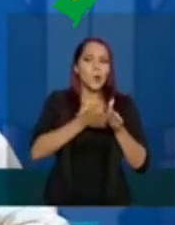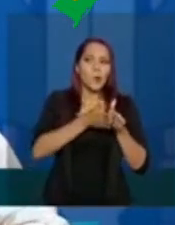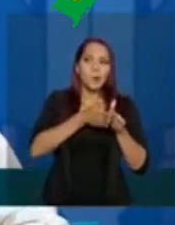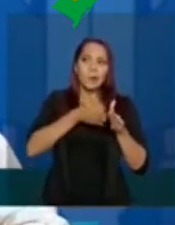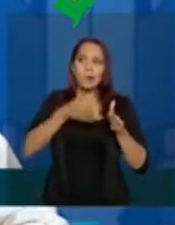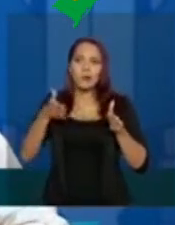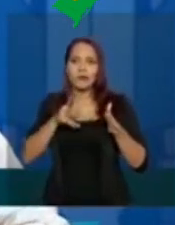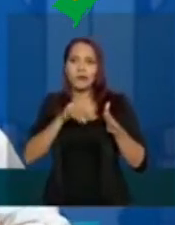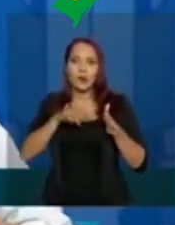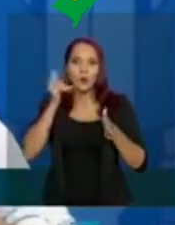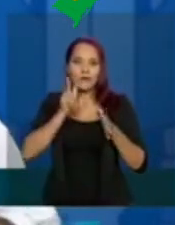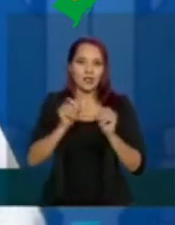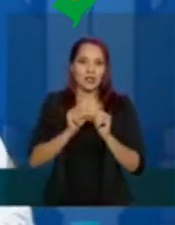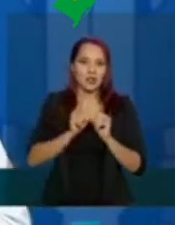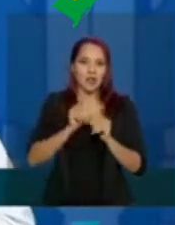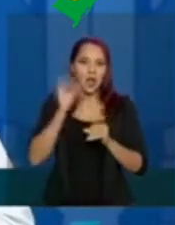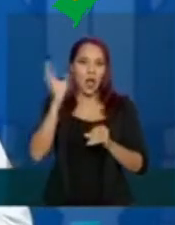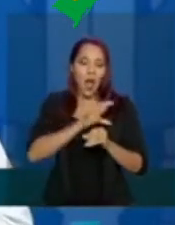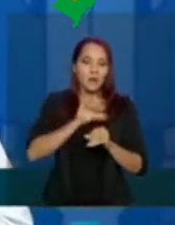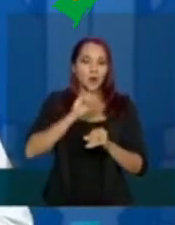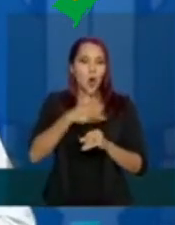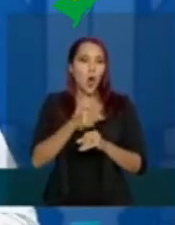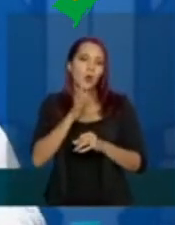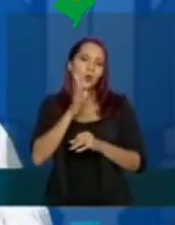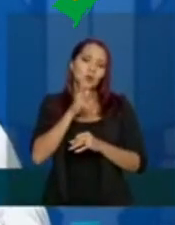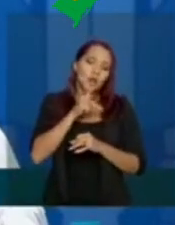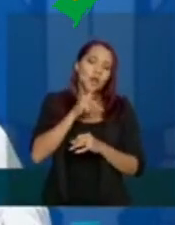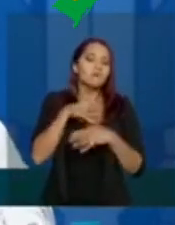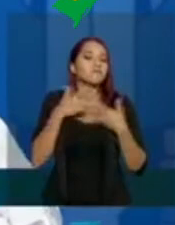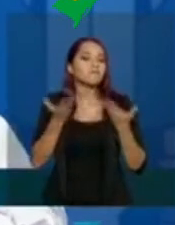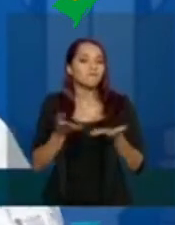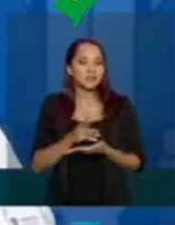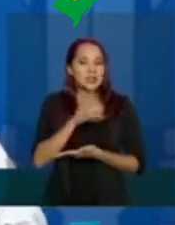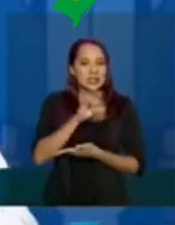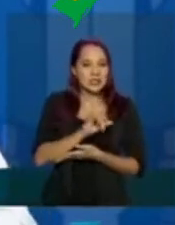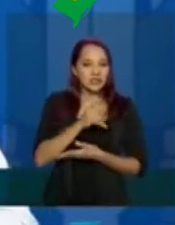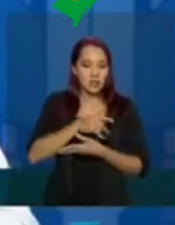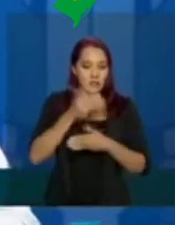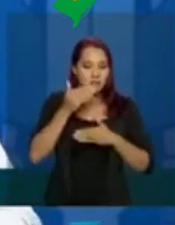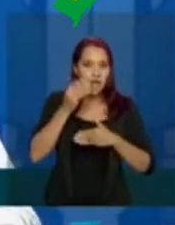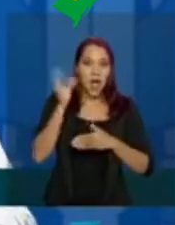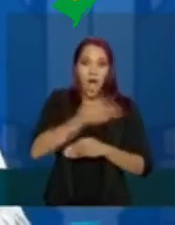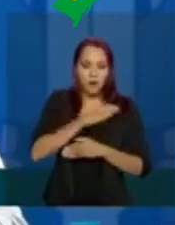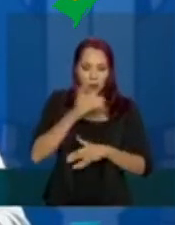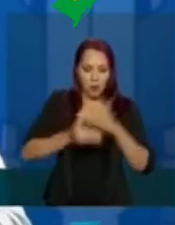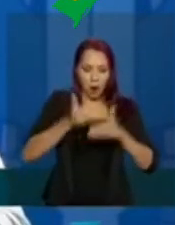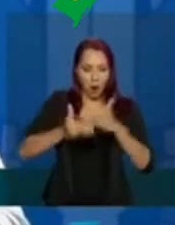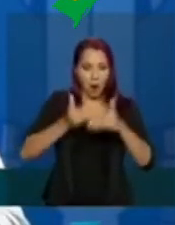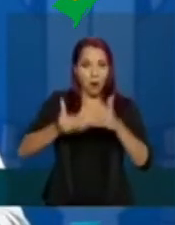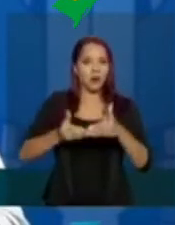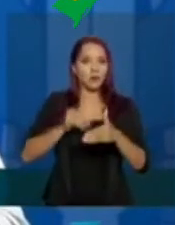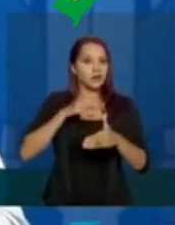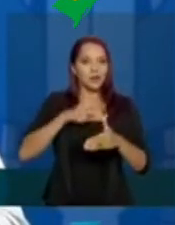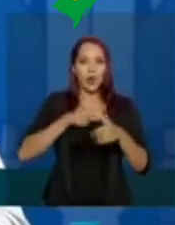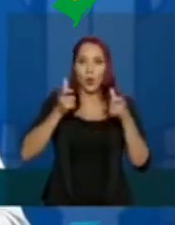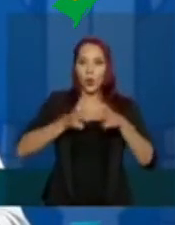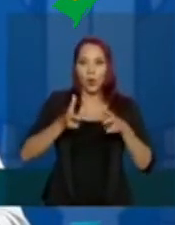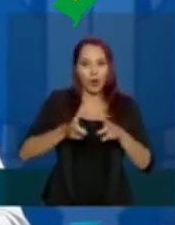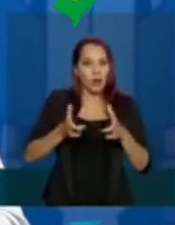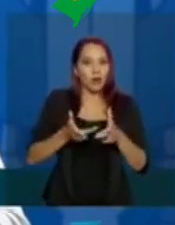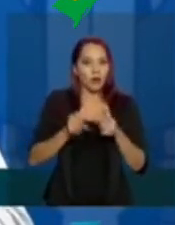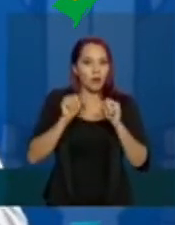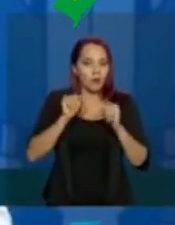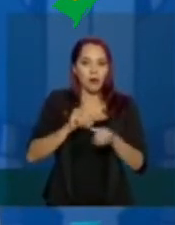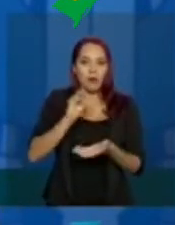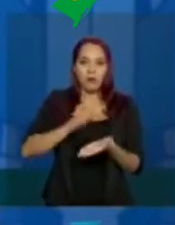nós faremos isso. Se faremos isso a toque acelerado, temos locais onde